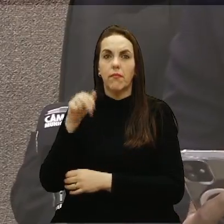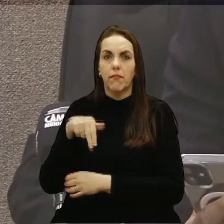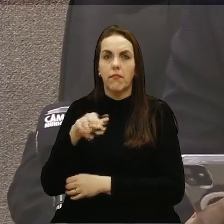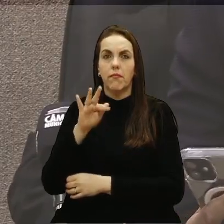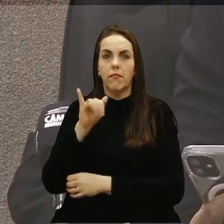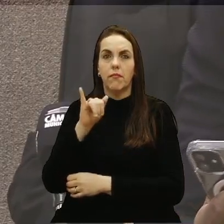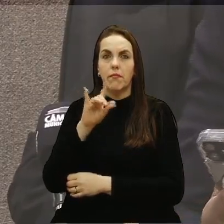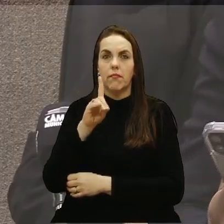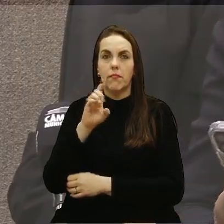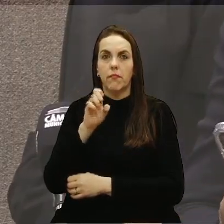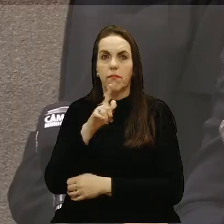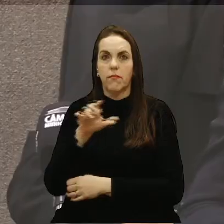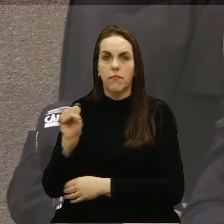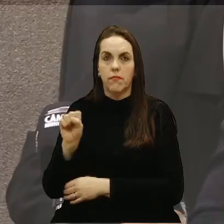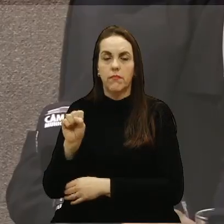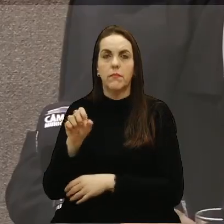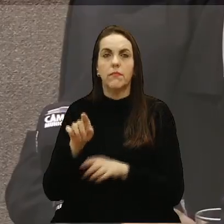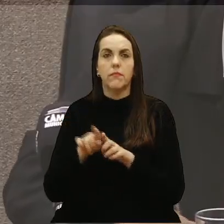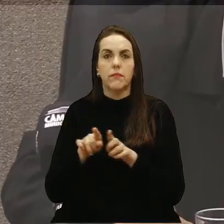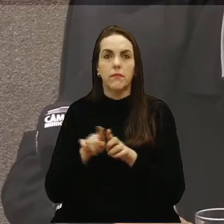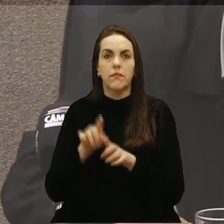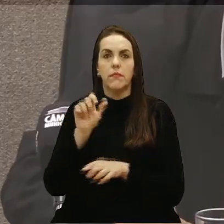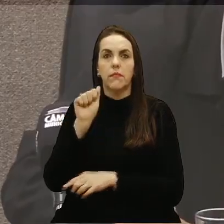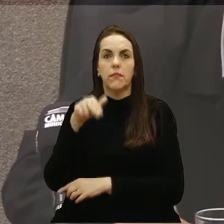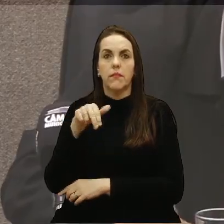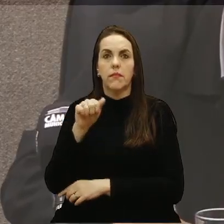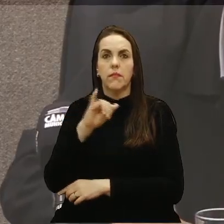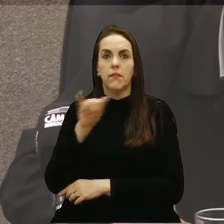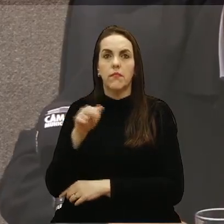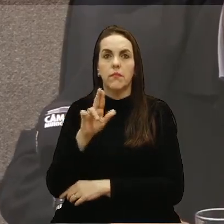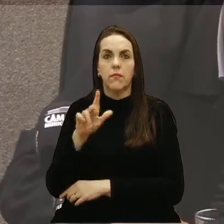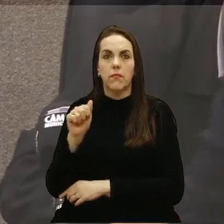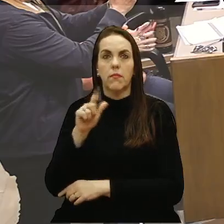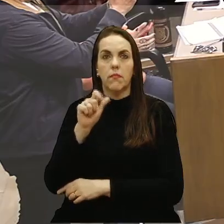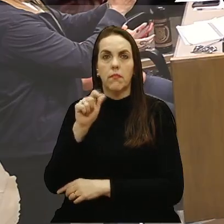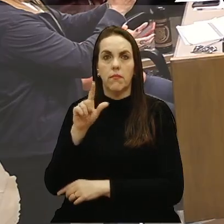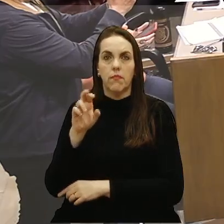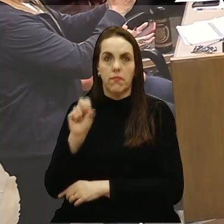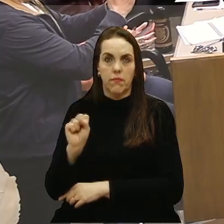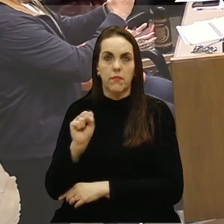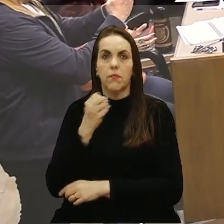e Ana Júlia Alves. Bom dia a todos.